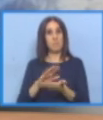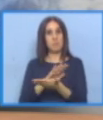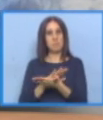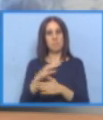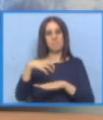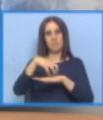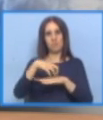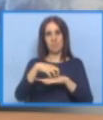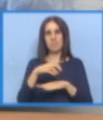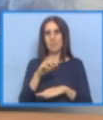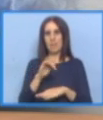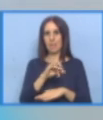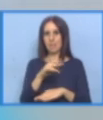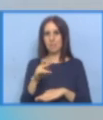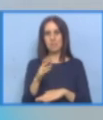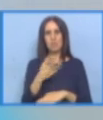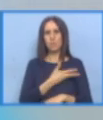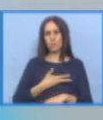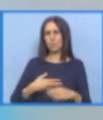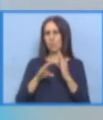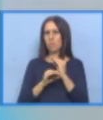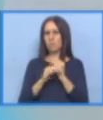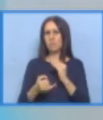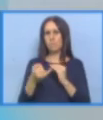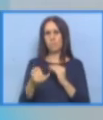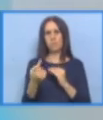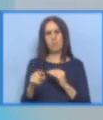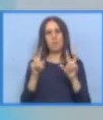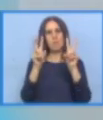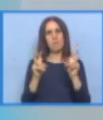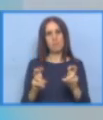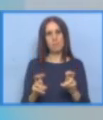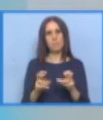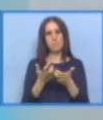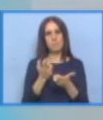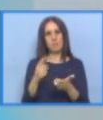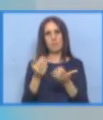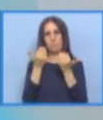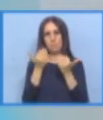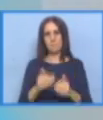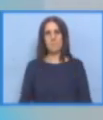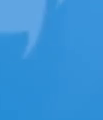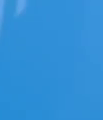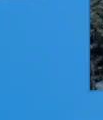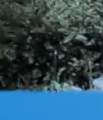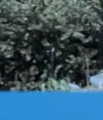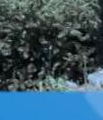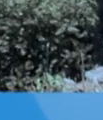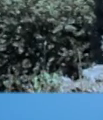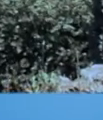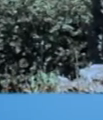da agência Eclésia. Já vamos conversar, é logo após os temas da atualidade informativa.